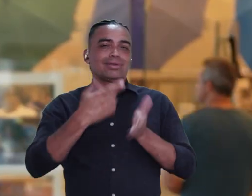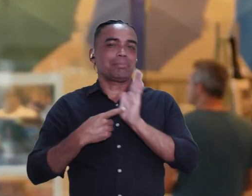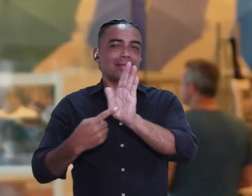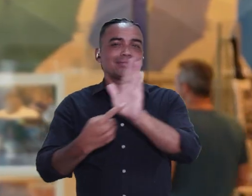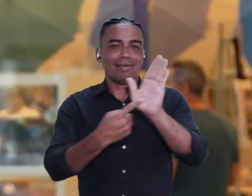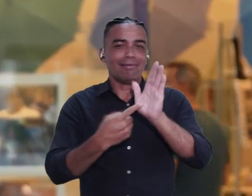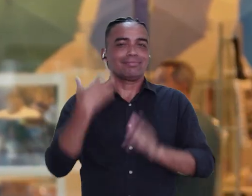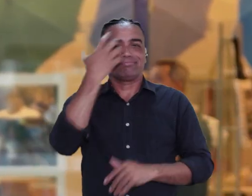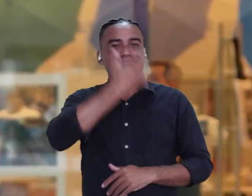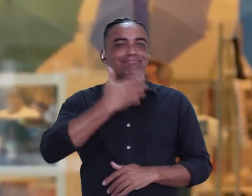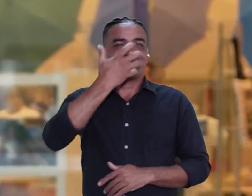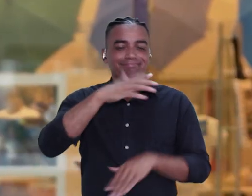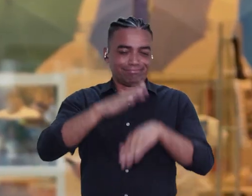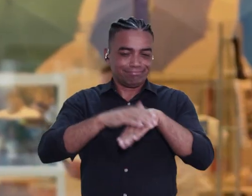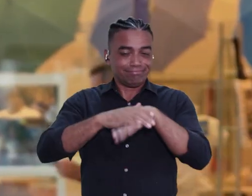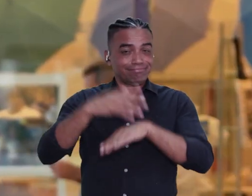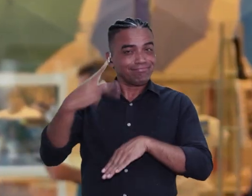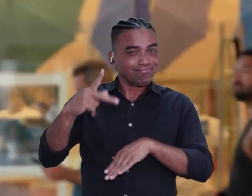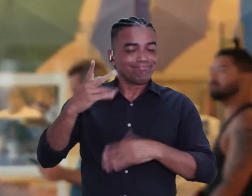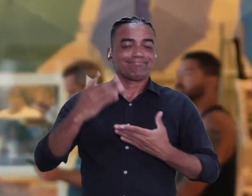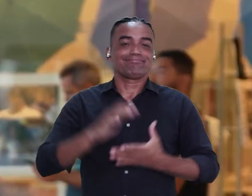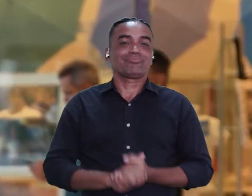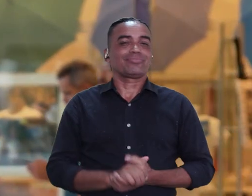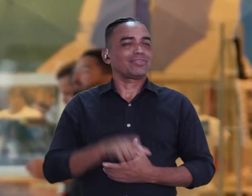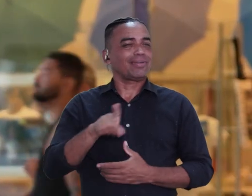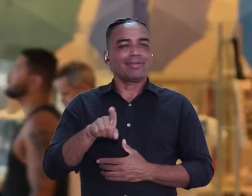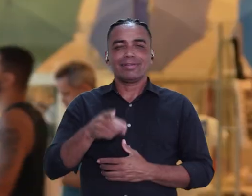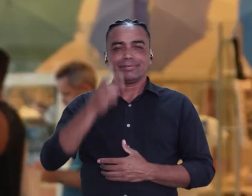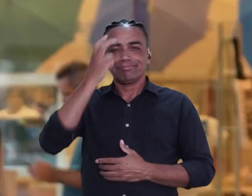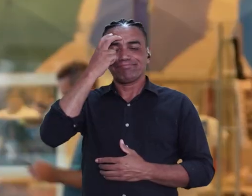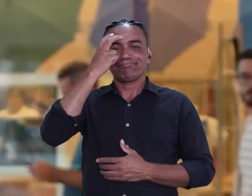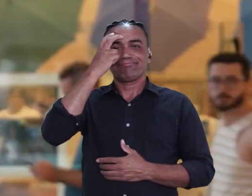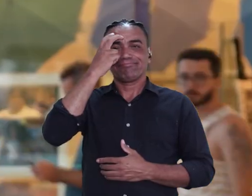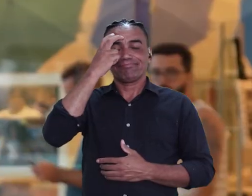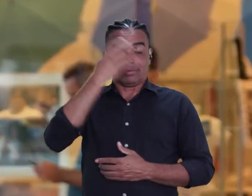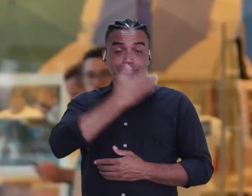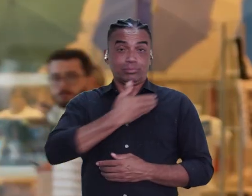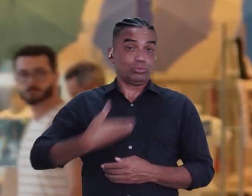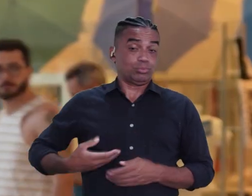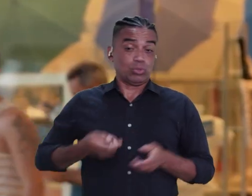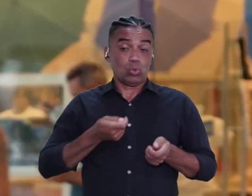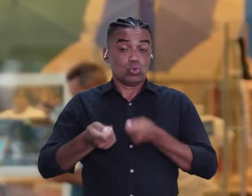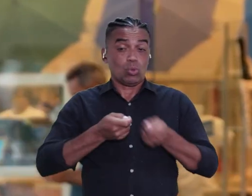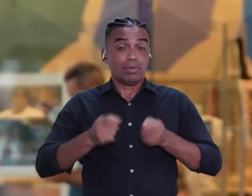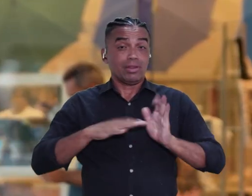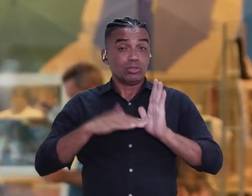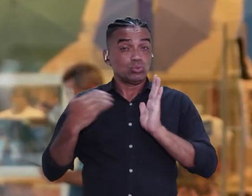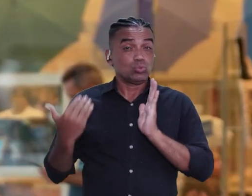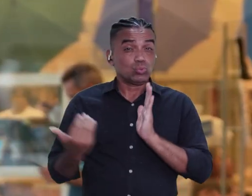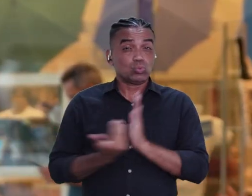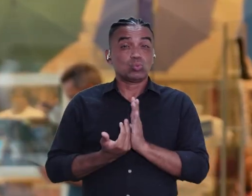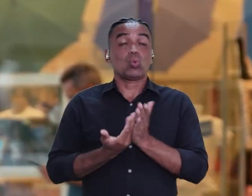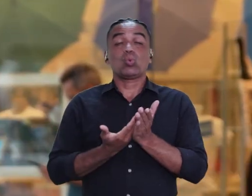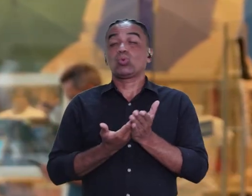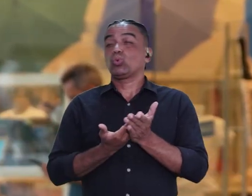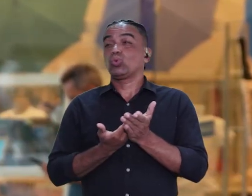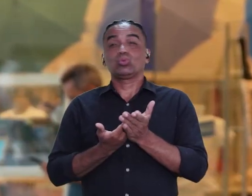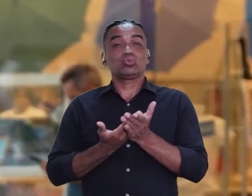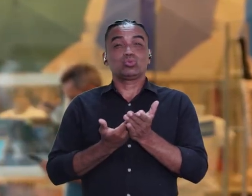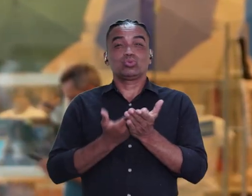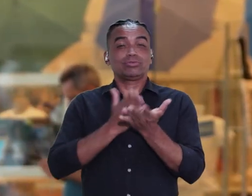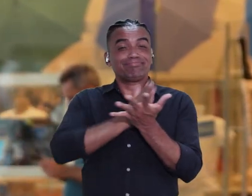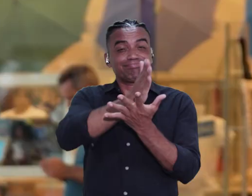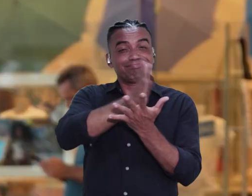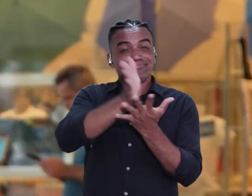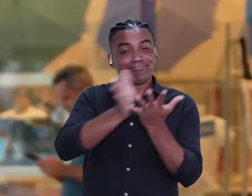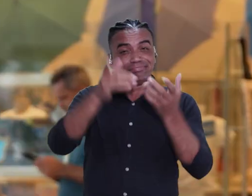suas músicas, ele é um grande intelectual público que domina todos os instrumentos necessários e